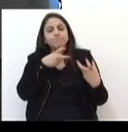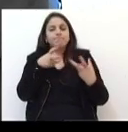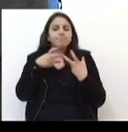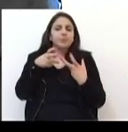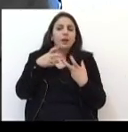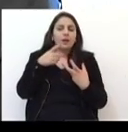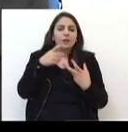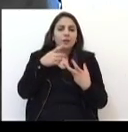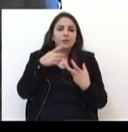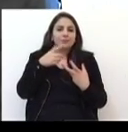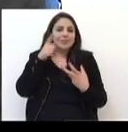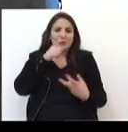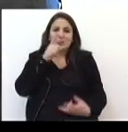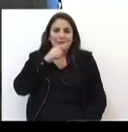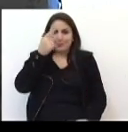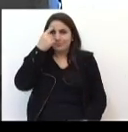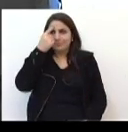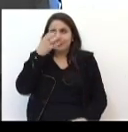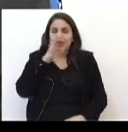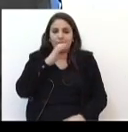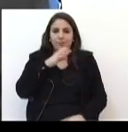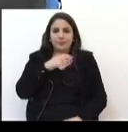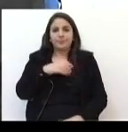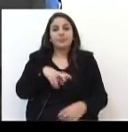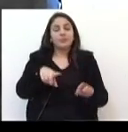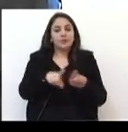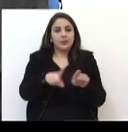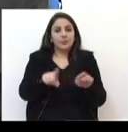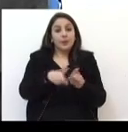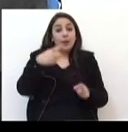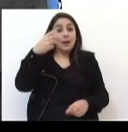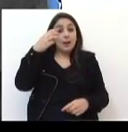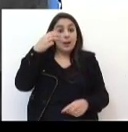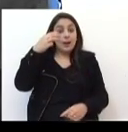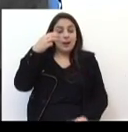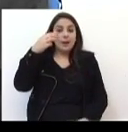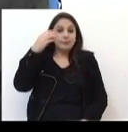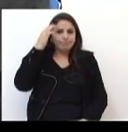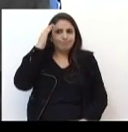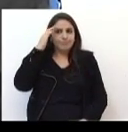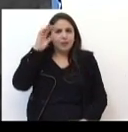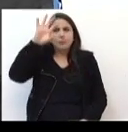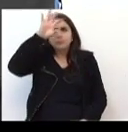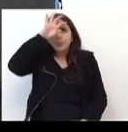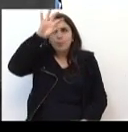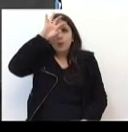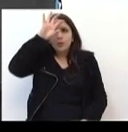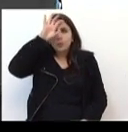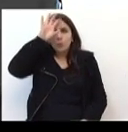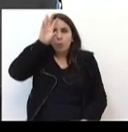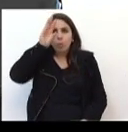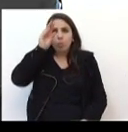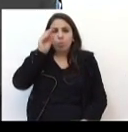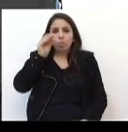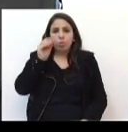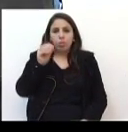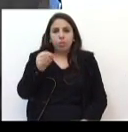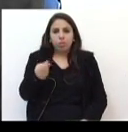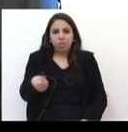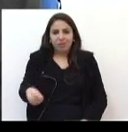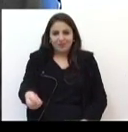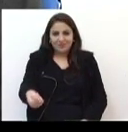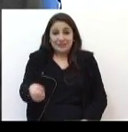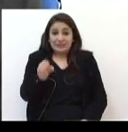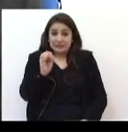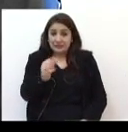usar o termo, de raciocinar. E também a memória. Sabemos que todo aquele que ingere